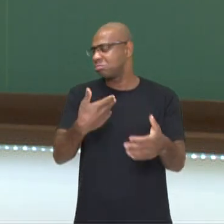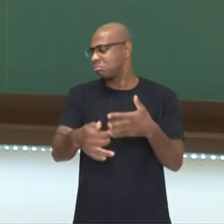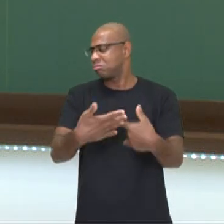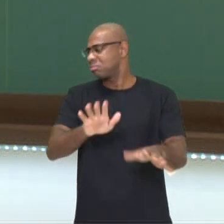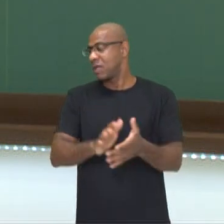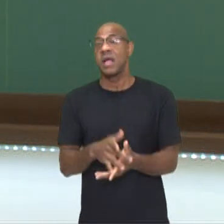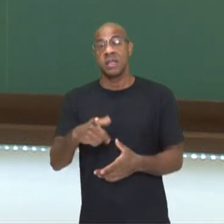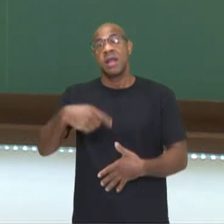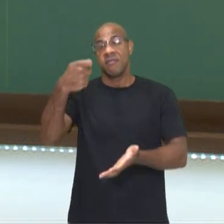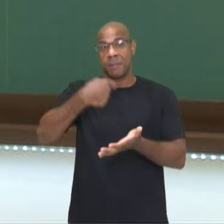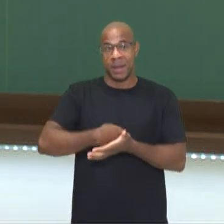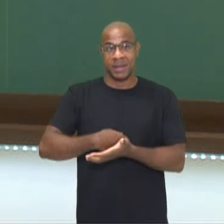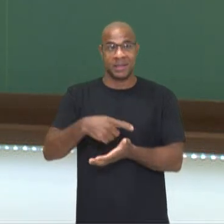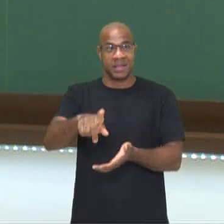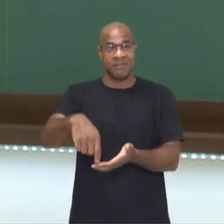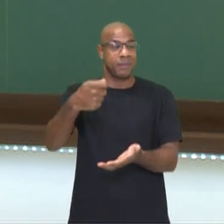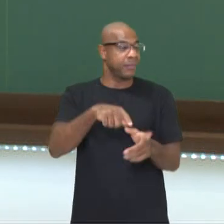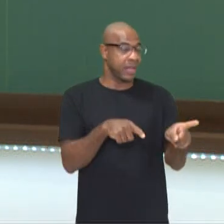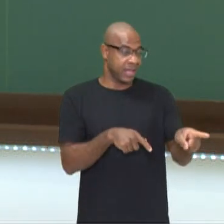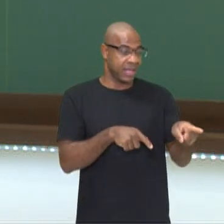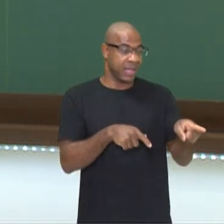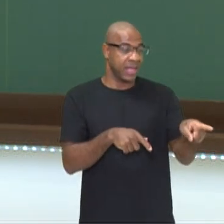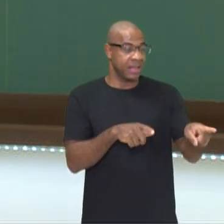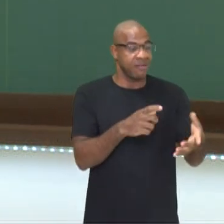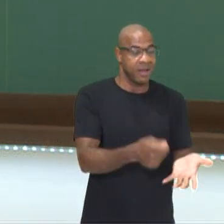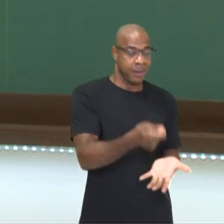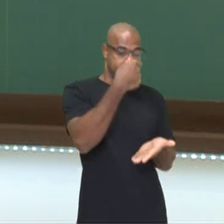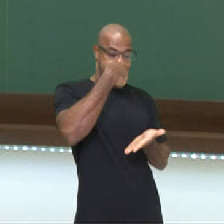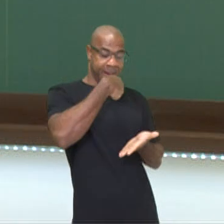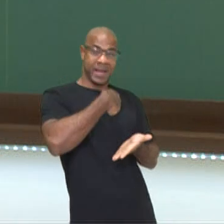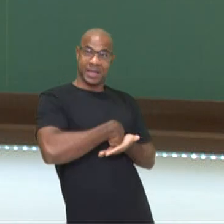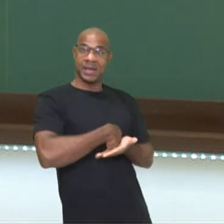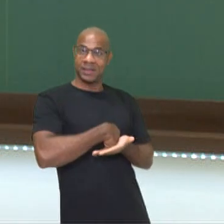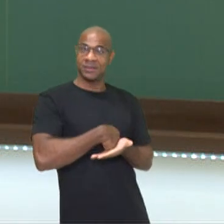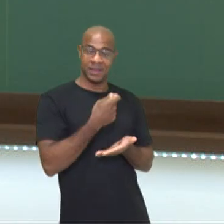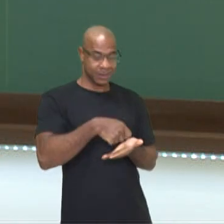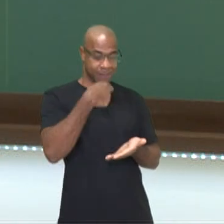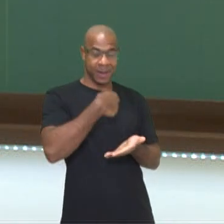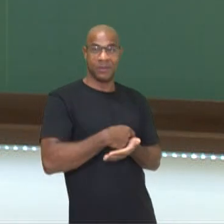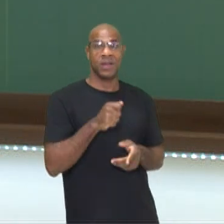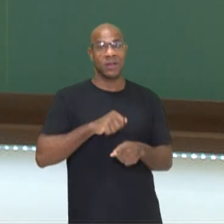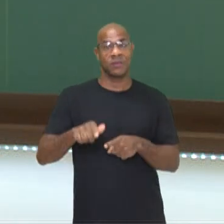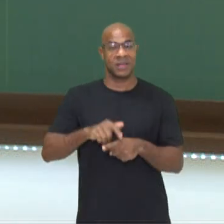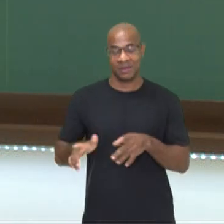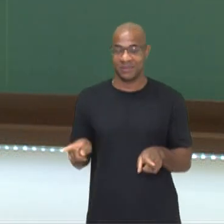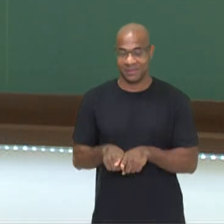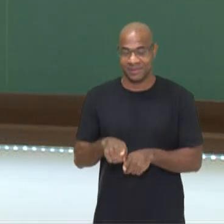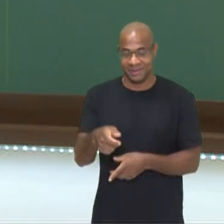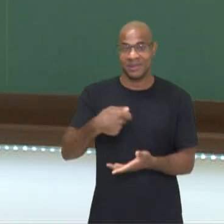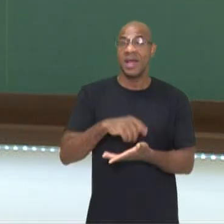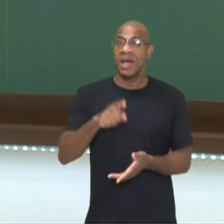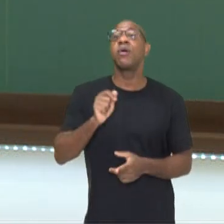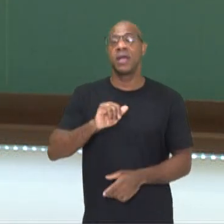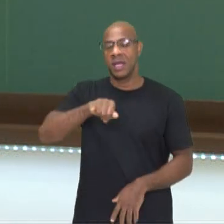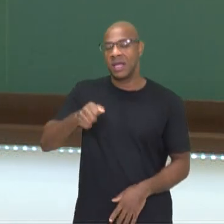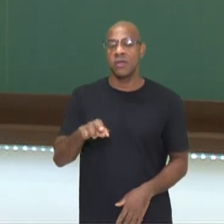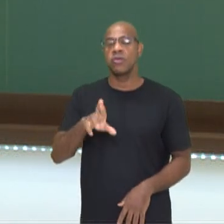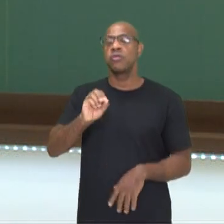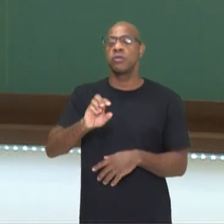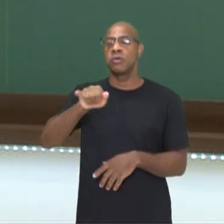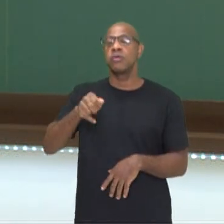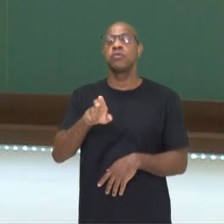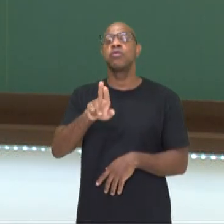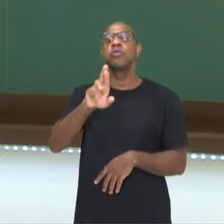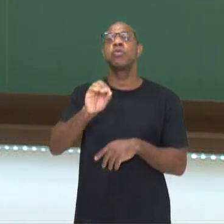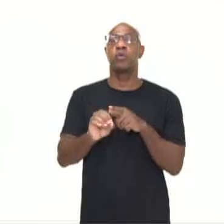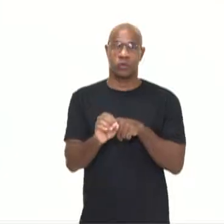vai pagar o aluguel referente ao tempo que ela está com o seu dinheiro. Isso é os juros. Então, juros é o